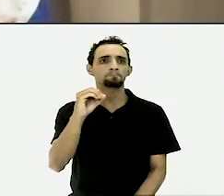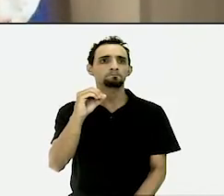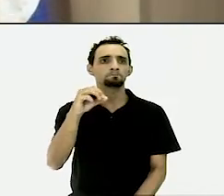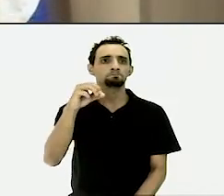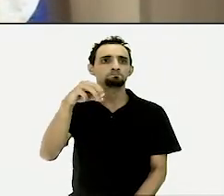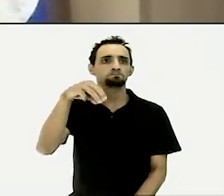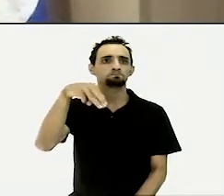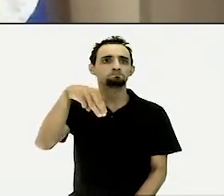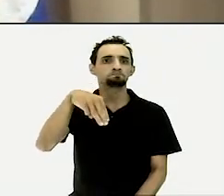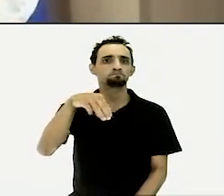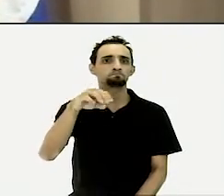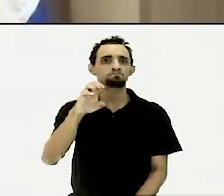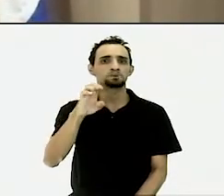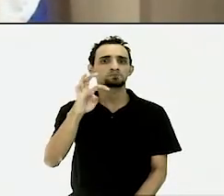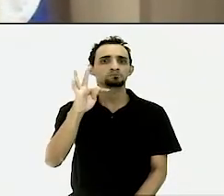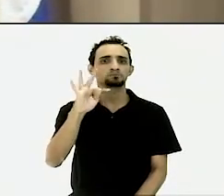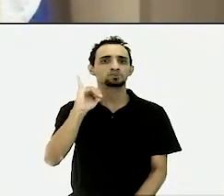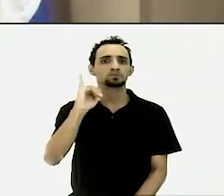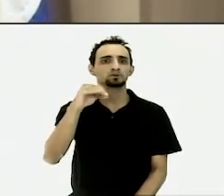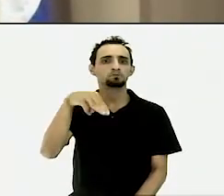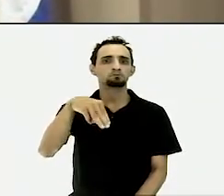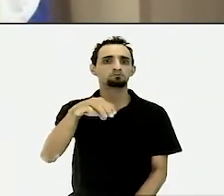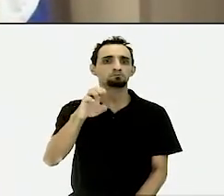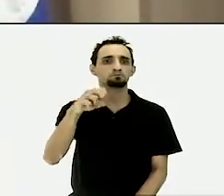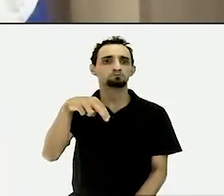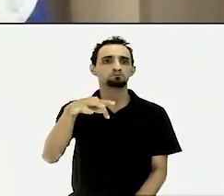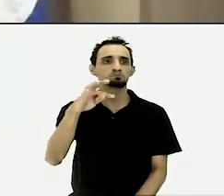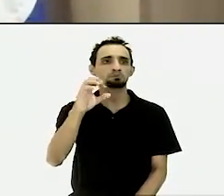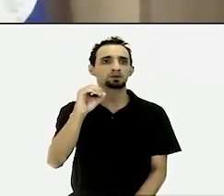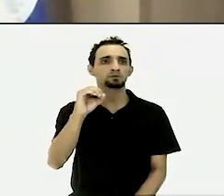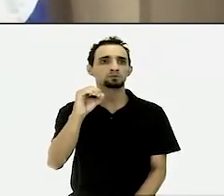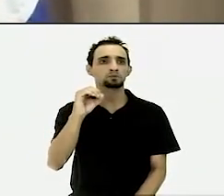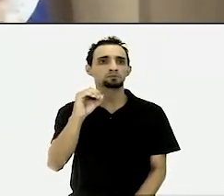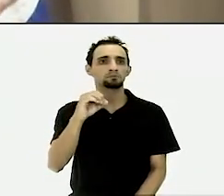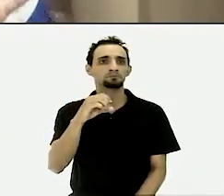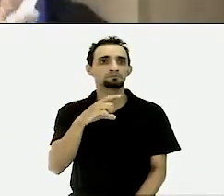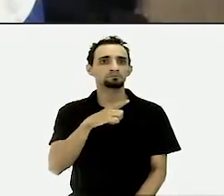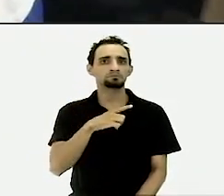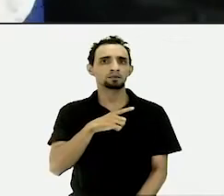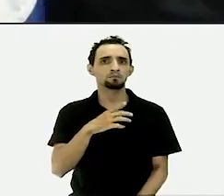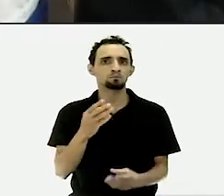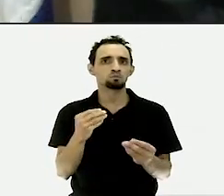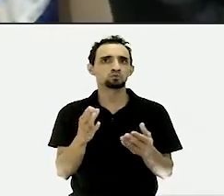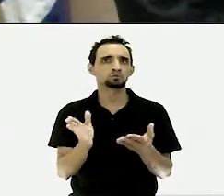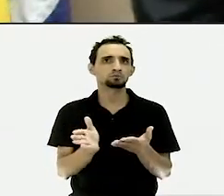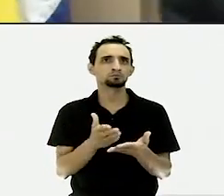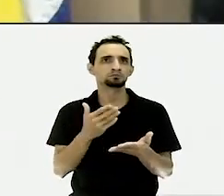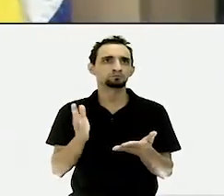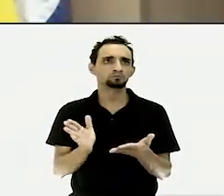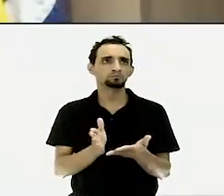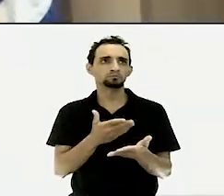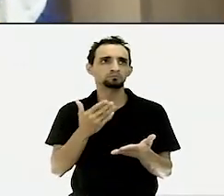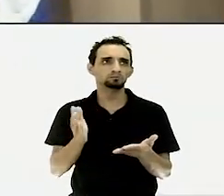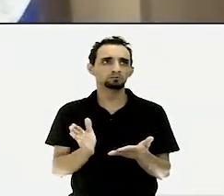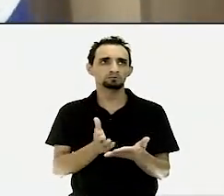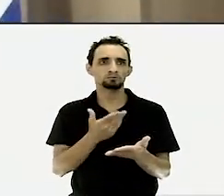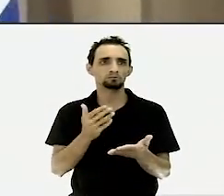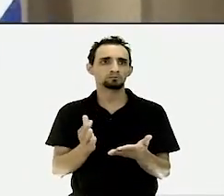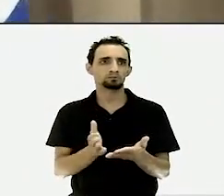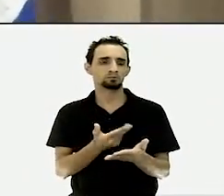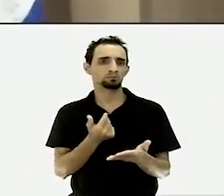um pânico quando eu faço exame de saúde. Tenho pânico, enquanto eu não abro assim, ó, não olho, eu falo, será que eu tenho alguma coisa? Então, muitas pessoas têm